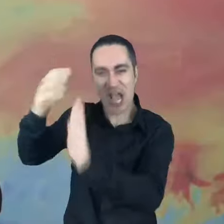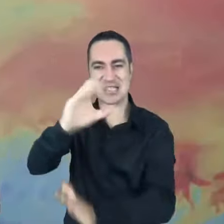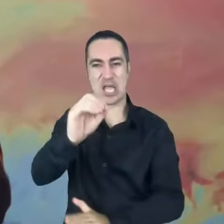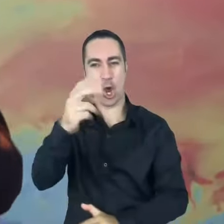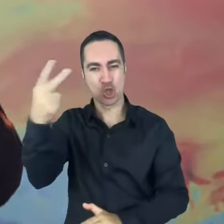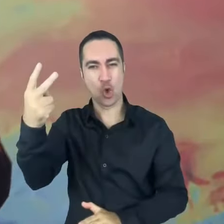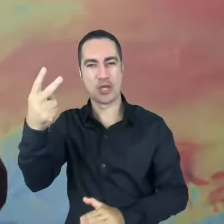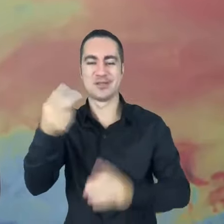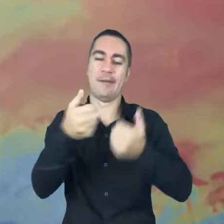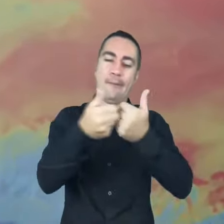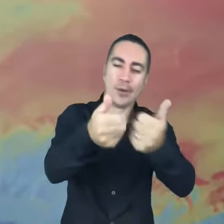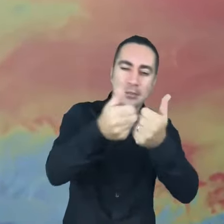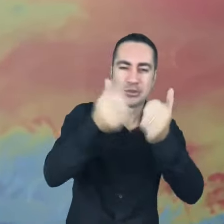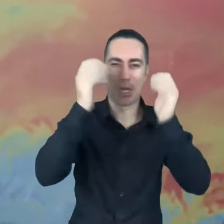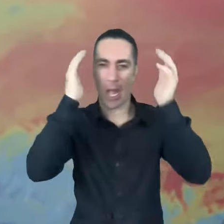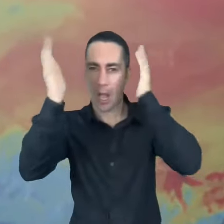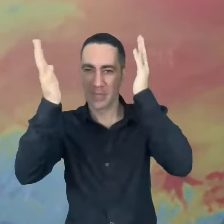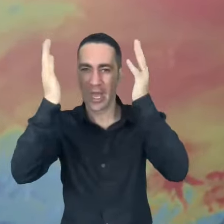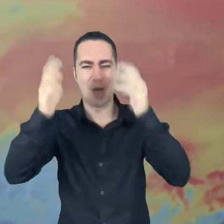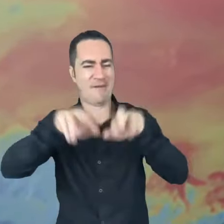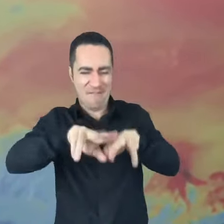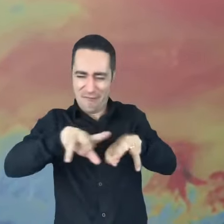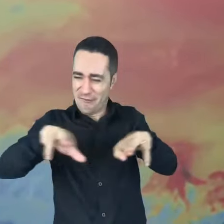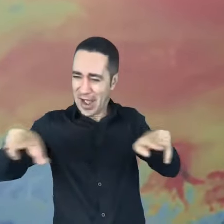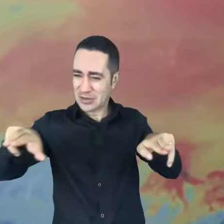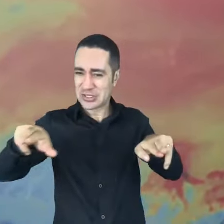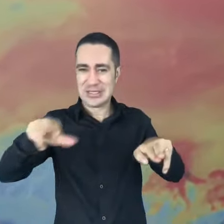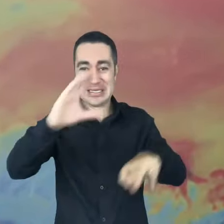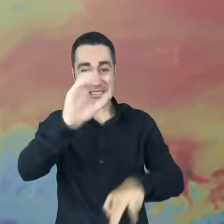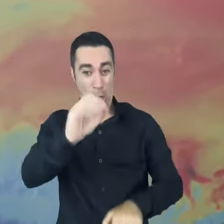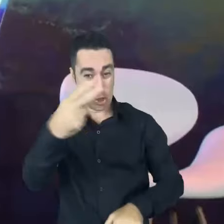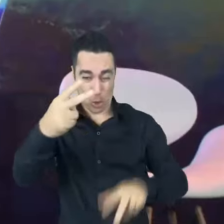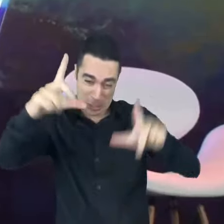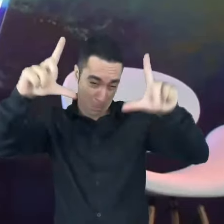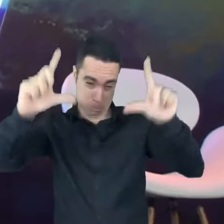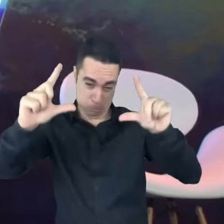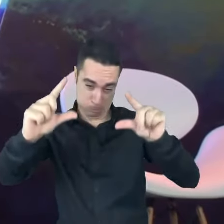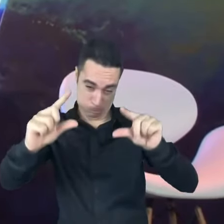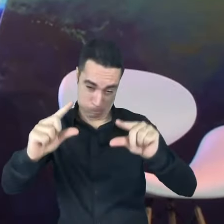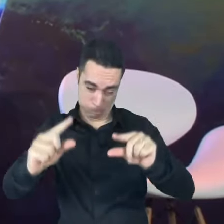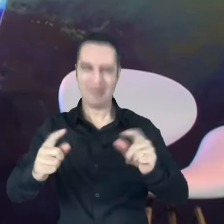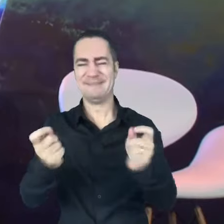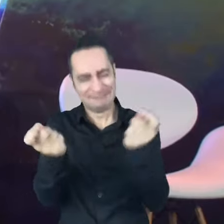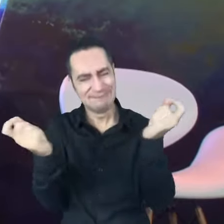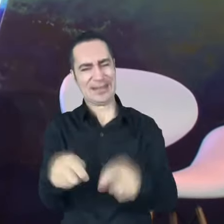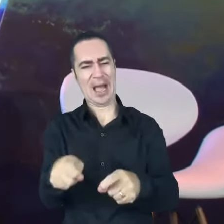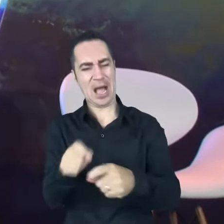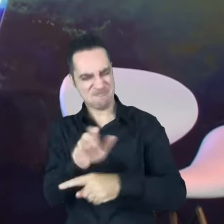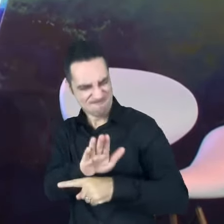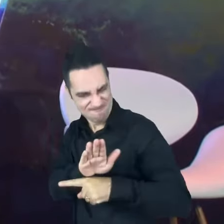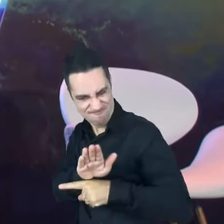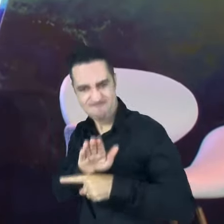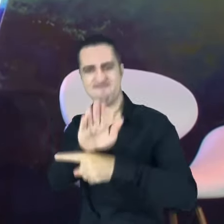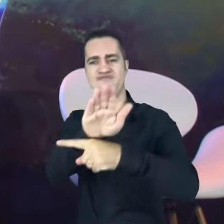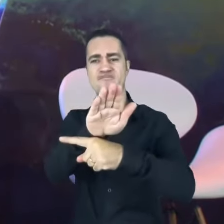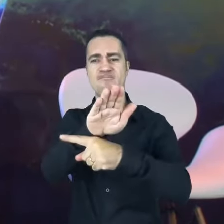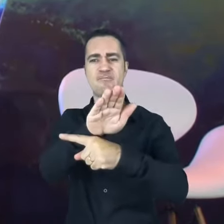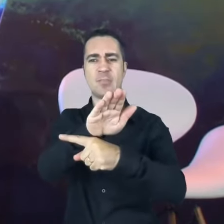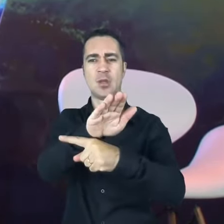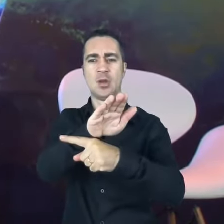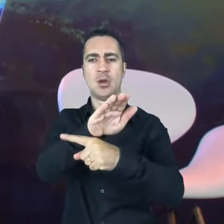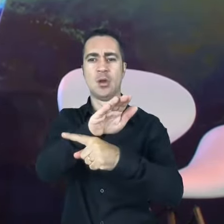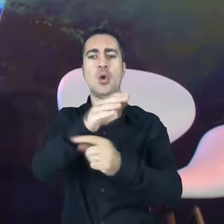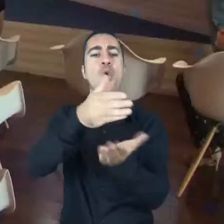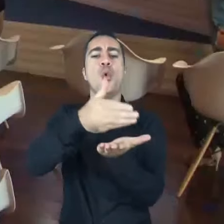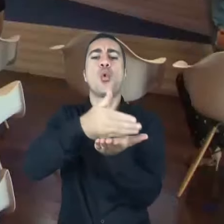comercial, elas já estão ao nosso alcance. Nós começamos essa jornada de redefinir o